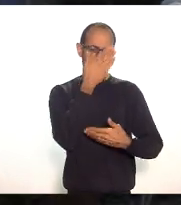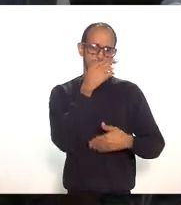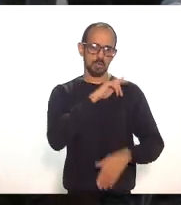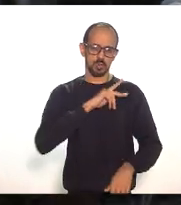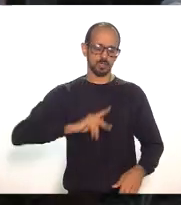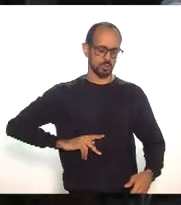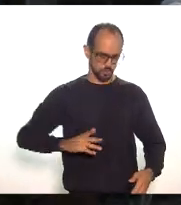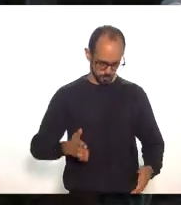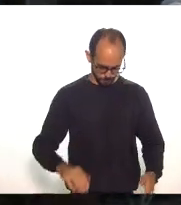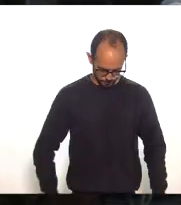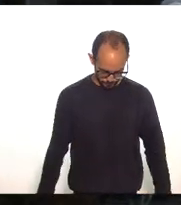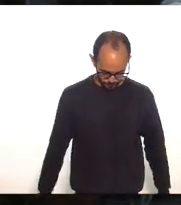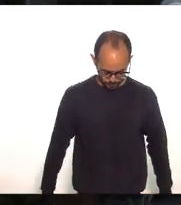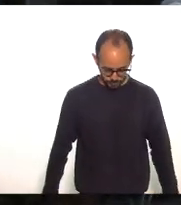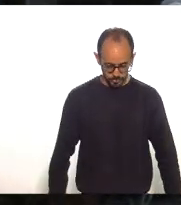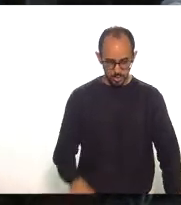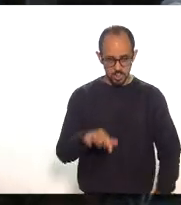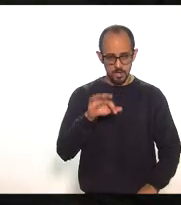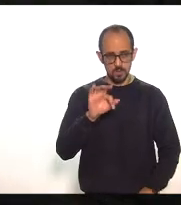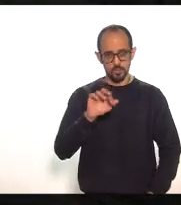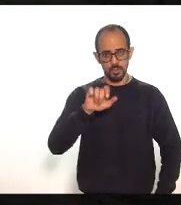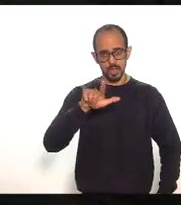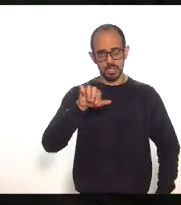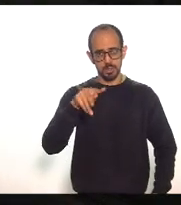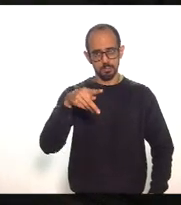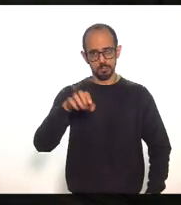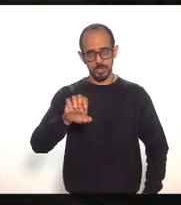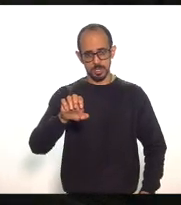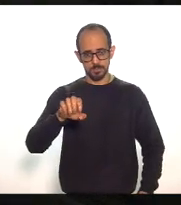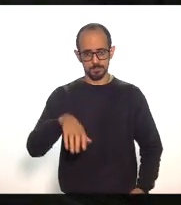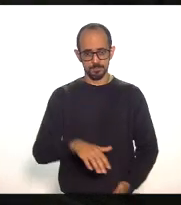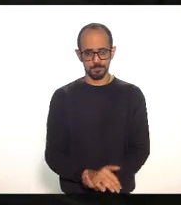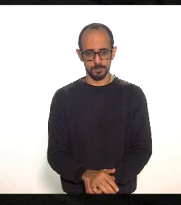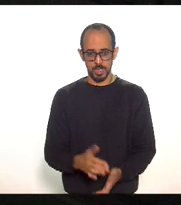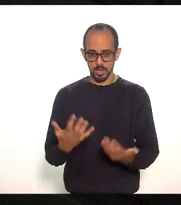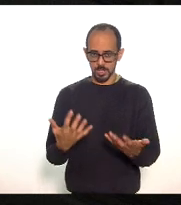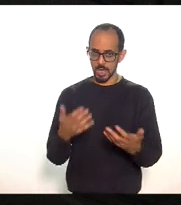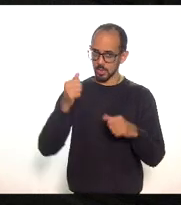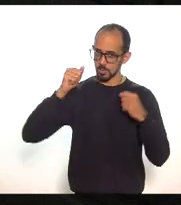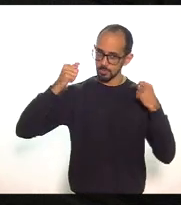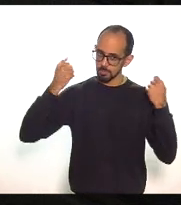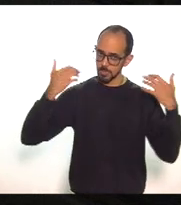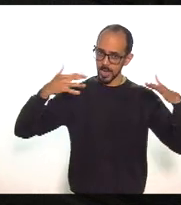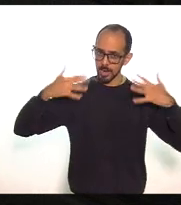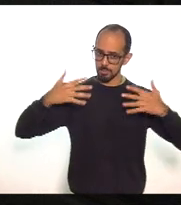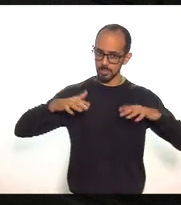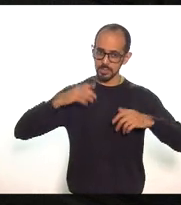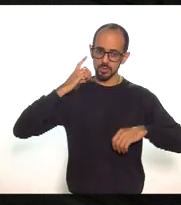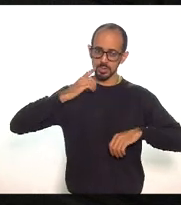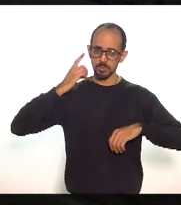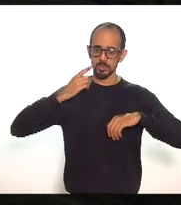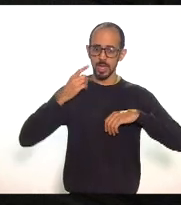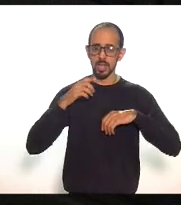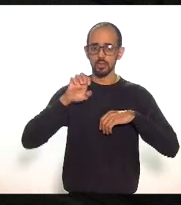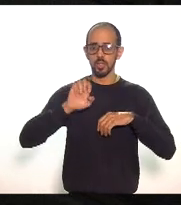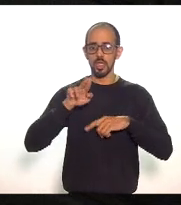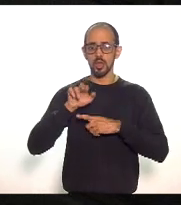Deputado Felipe Peixoto. Presidente, queria aqui parabenizar o deputado Eurico Júnior pela essa